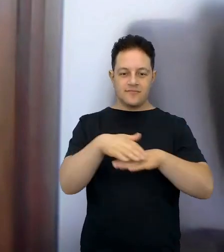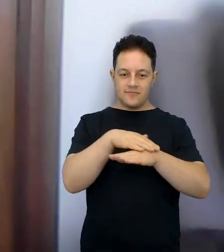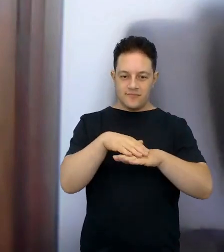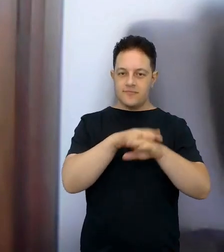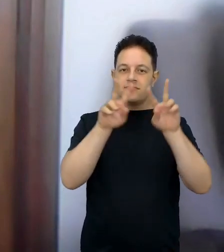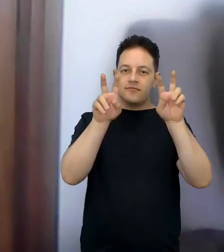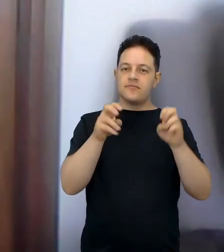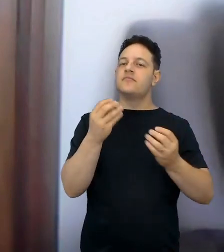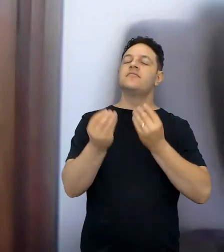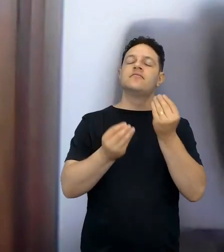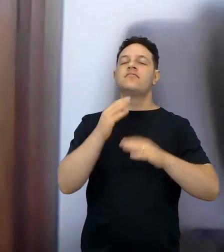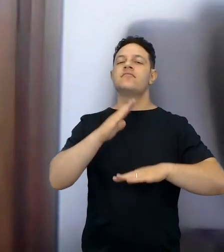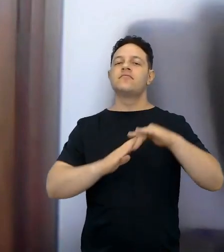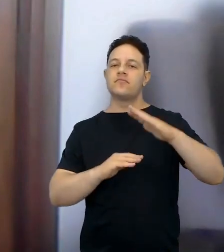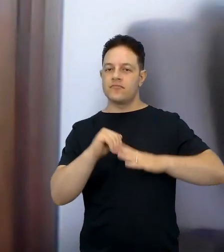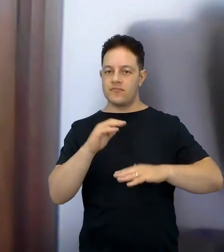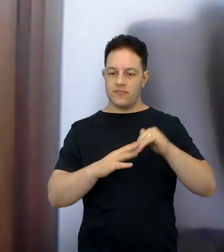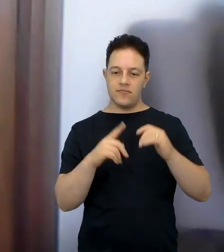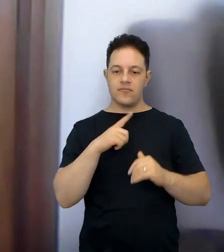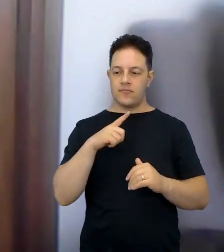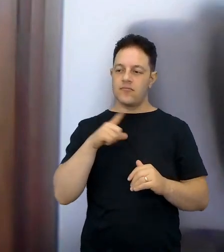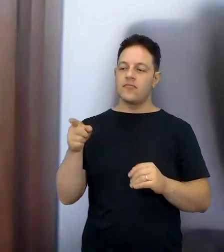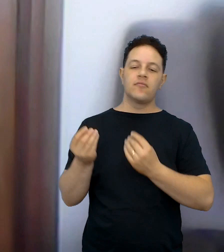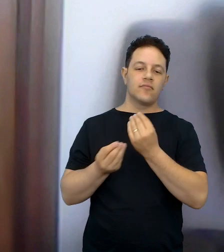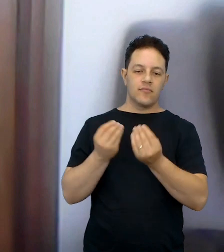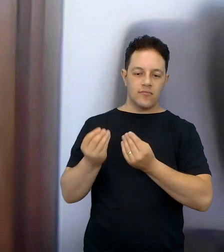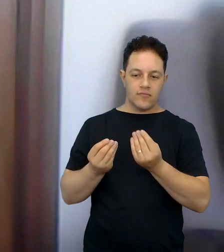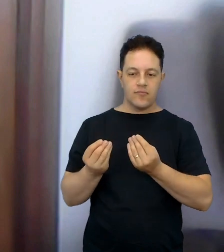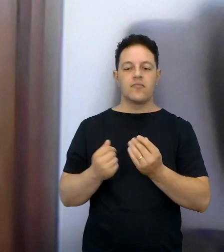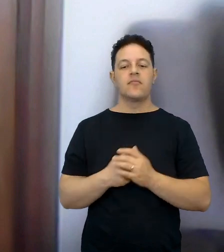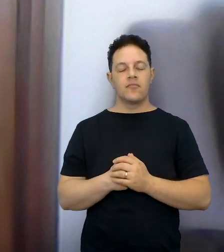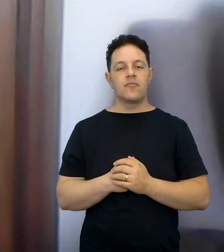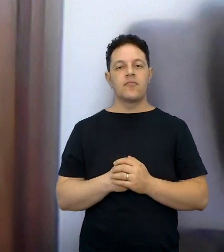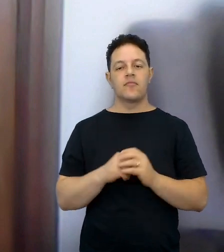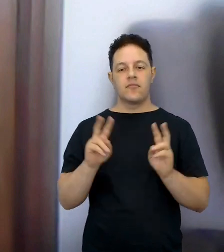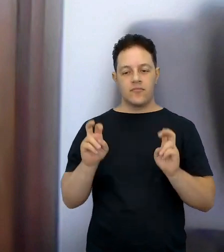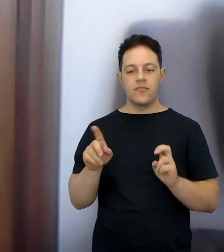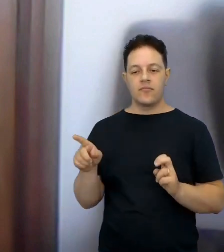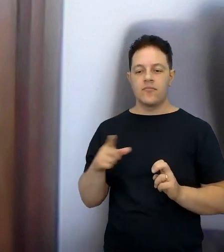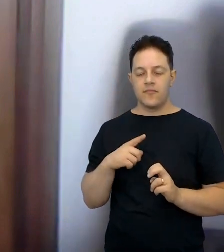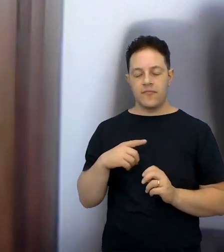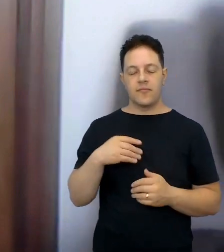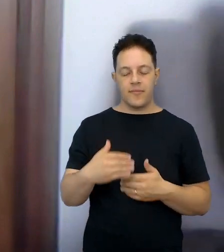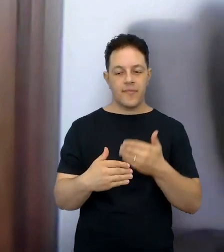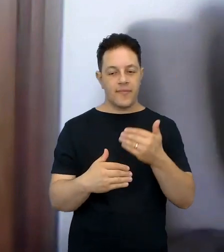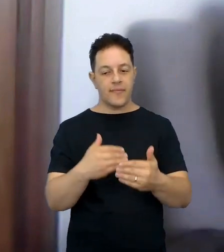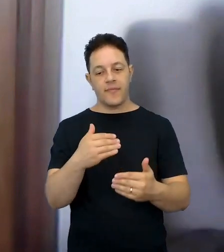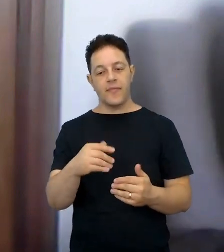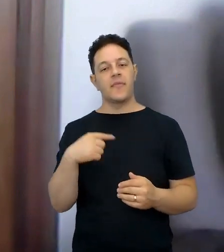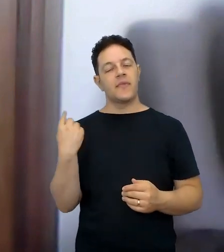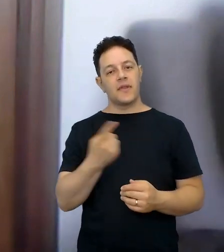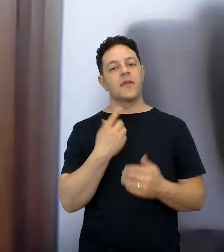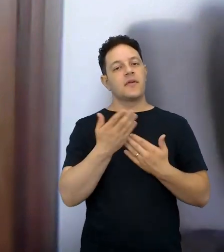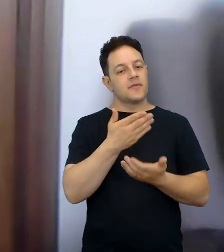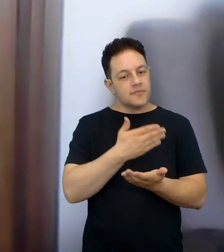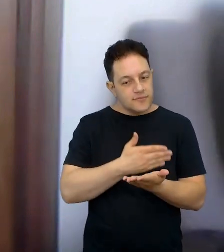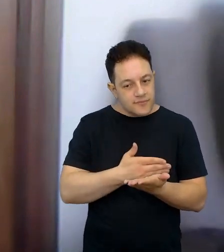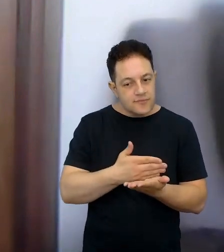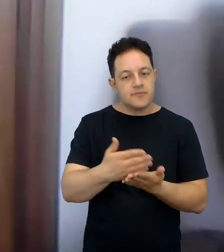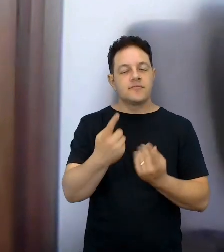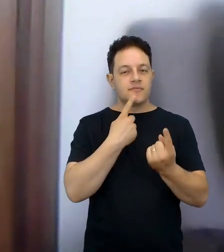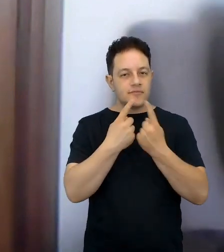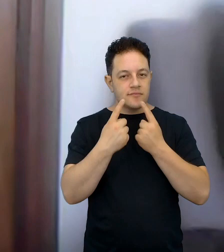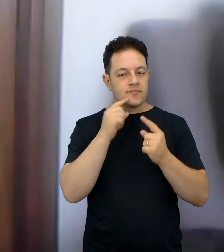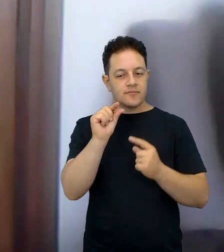a habilidade que está por detrás disso, dessa sequência, tá? A gente já vai conversar um